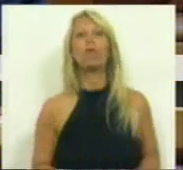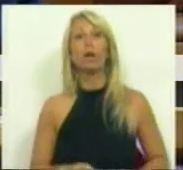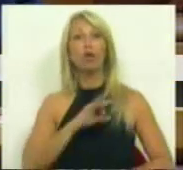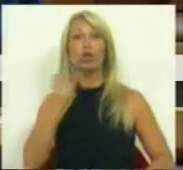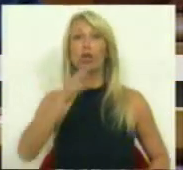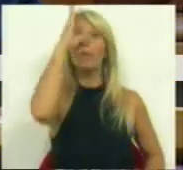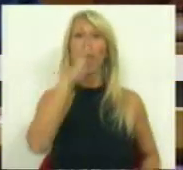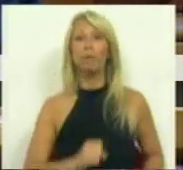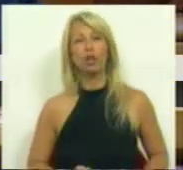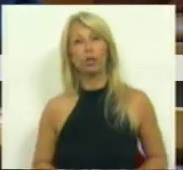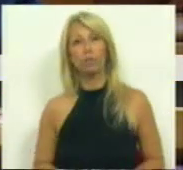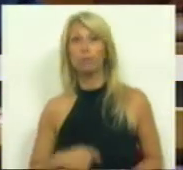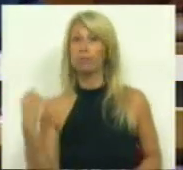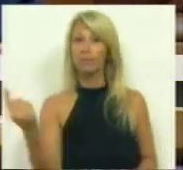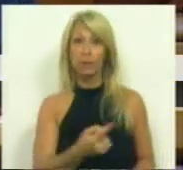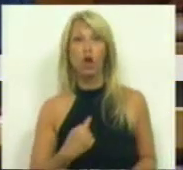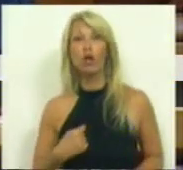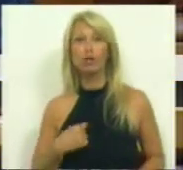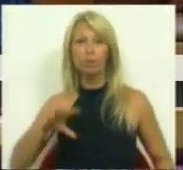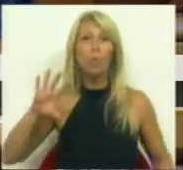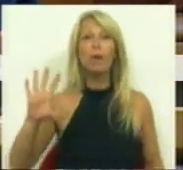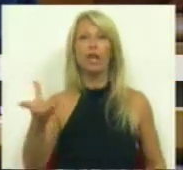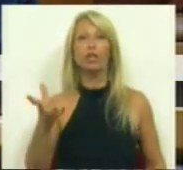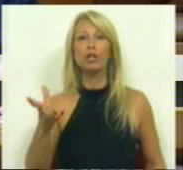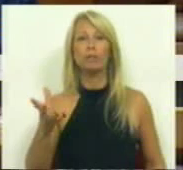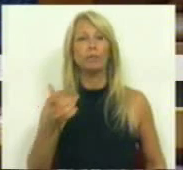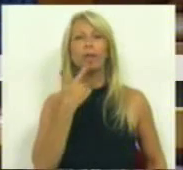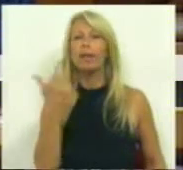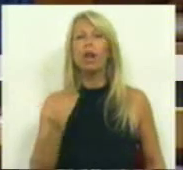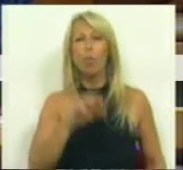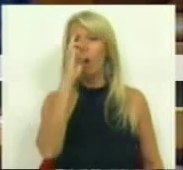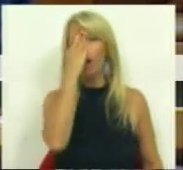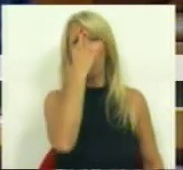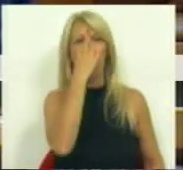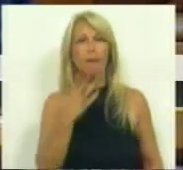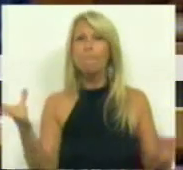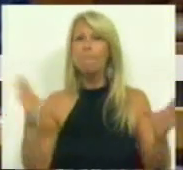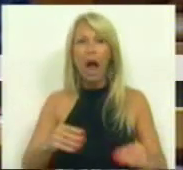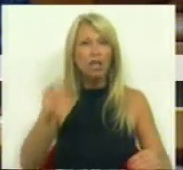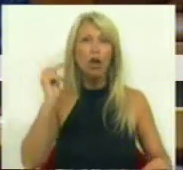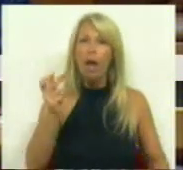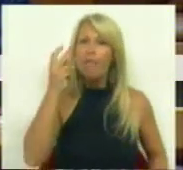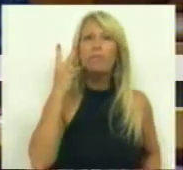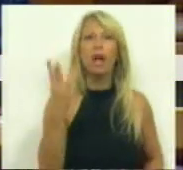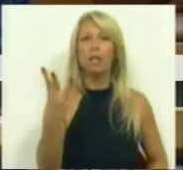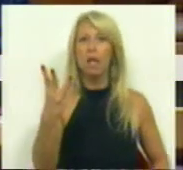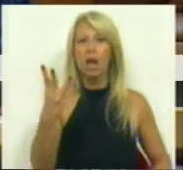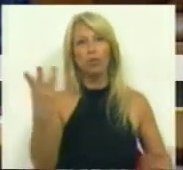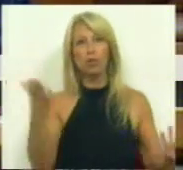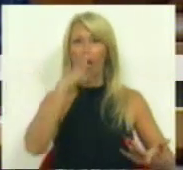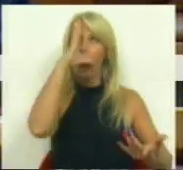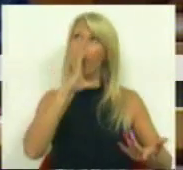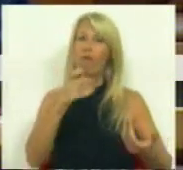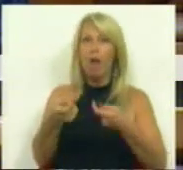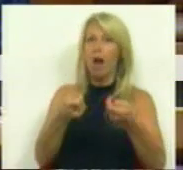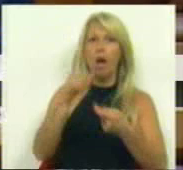senhor Primeiro-Ministro, nós, o país, não pode suportar mais 3 anos deste desgoverno.